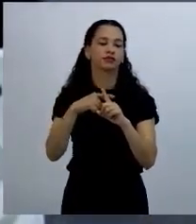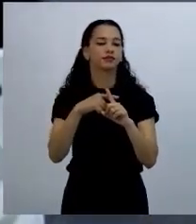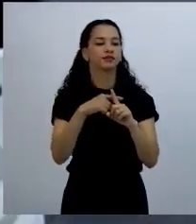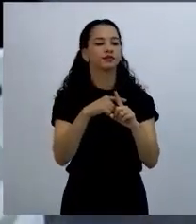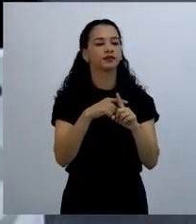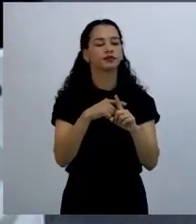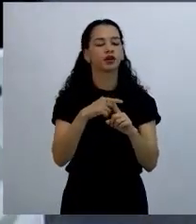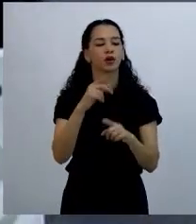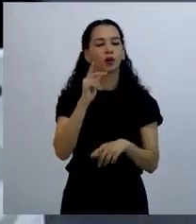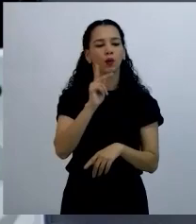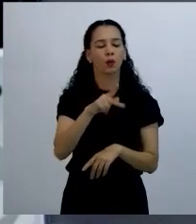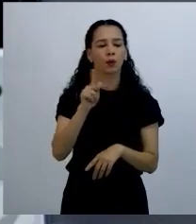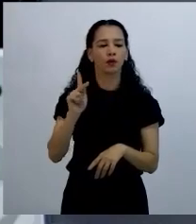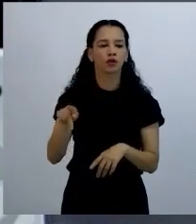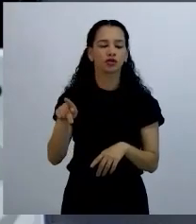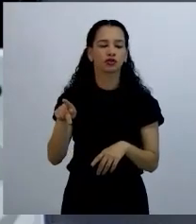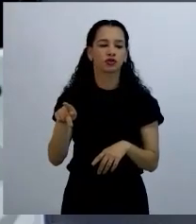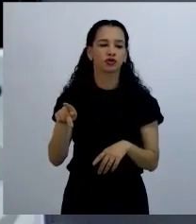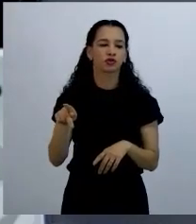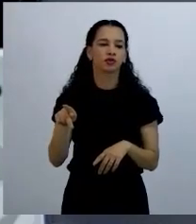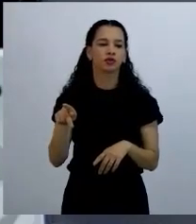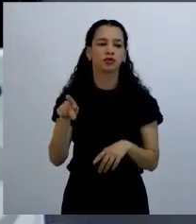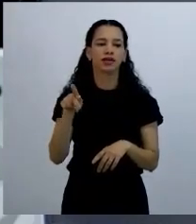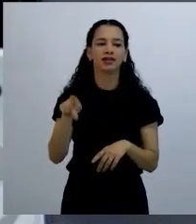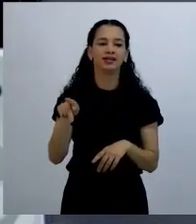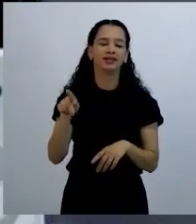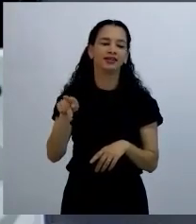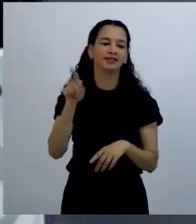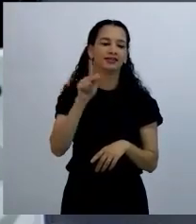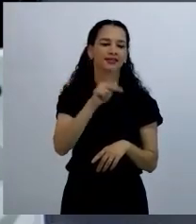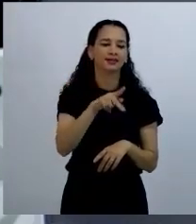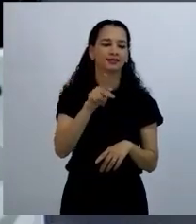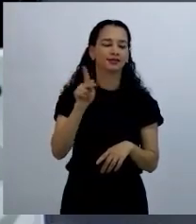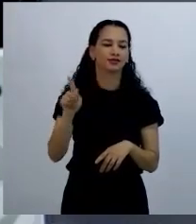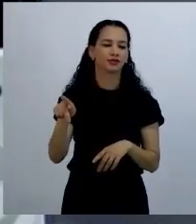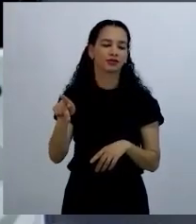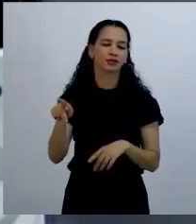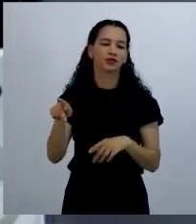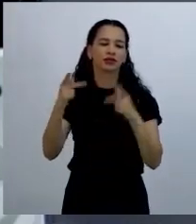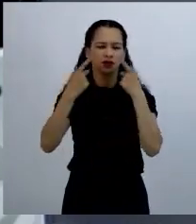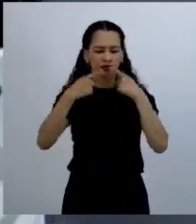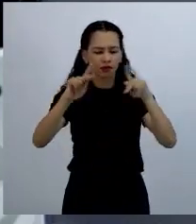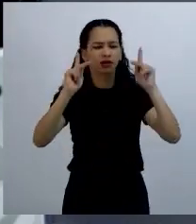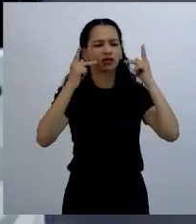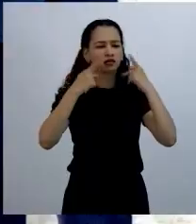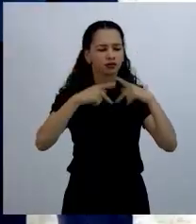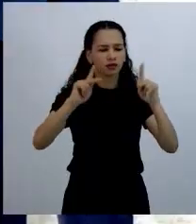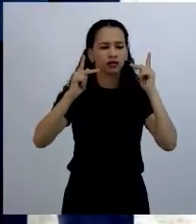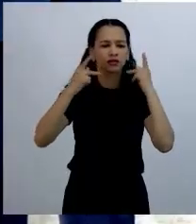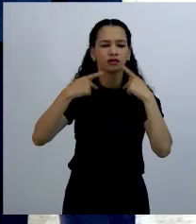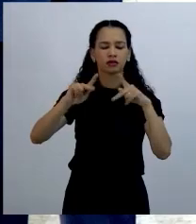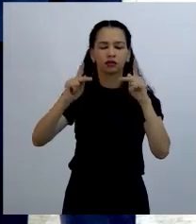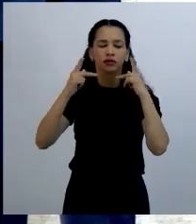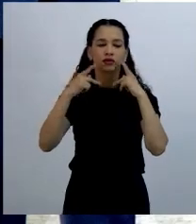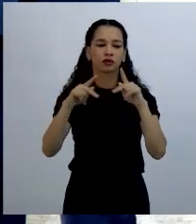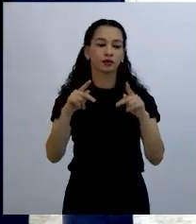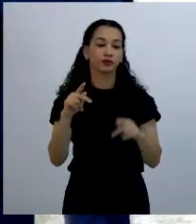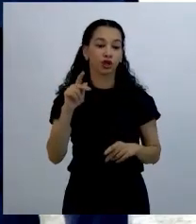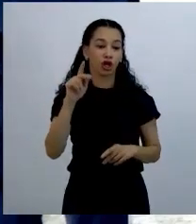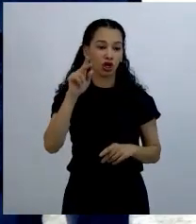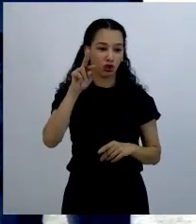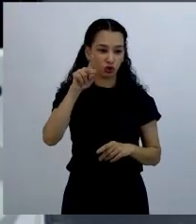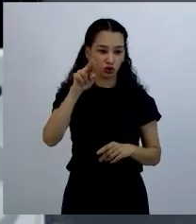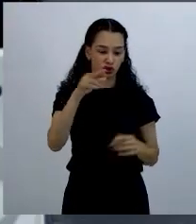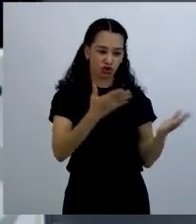e ele sem conseguir conduzir o raciocínio ele interrompeu a mensagem o culto no meio e